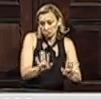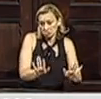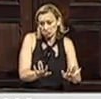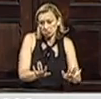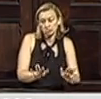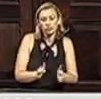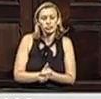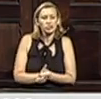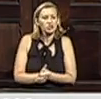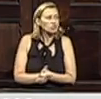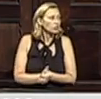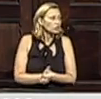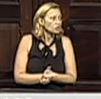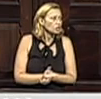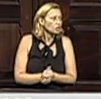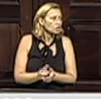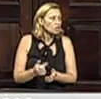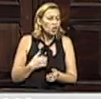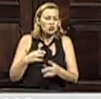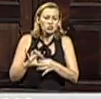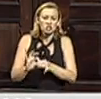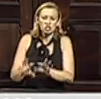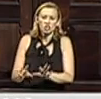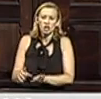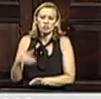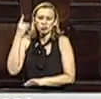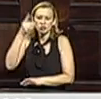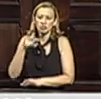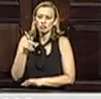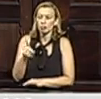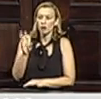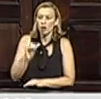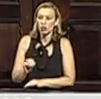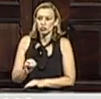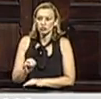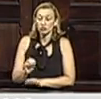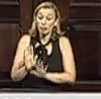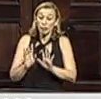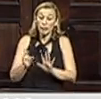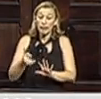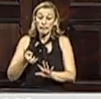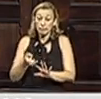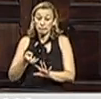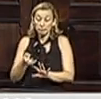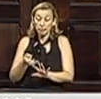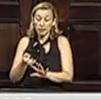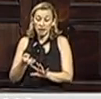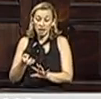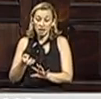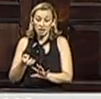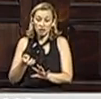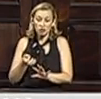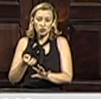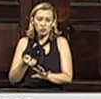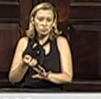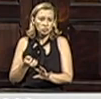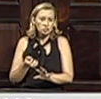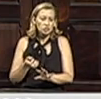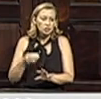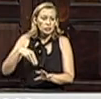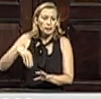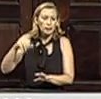você me permite. Eu vou deixar o deputado Paulo Ramos, mas eu quero, a gente aprova, eu quero só que o Marquinhos esteja